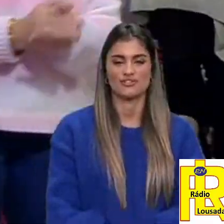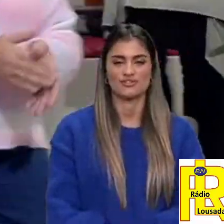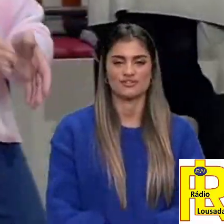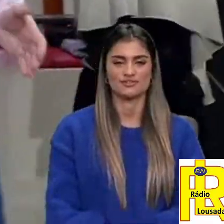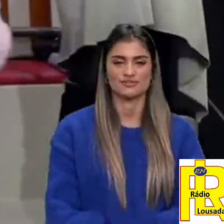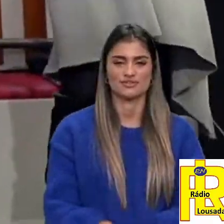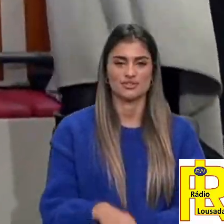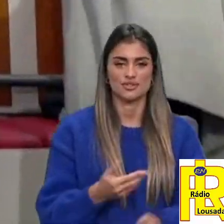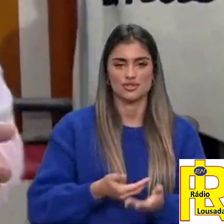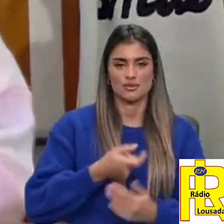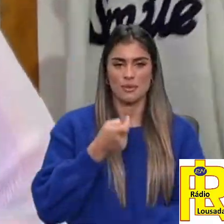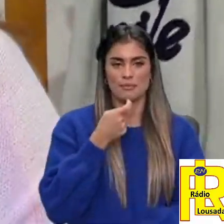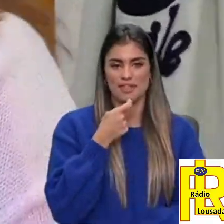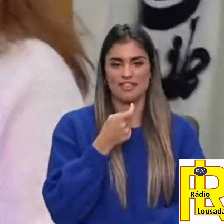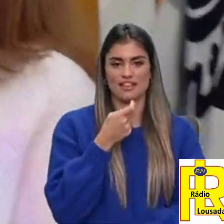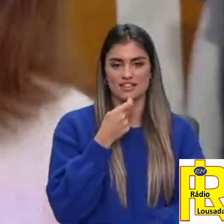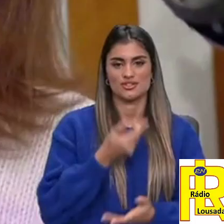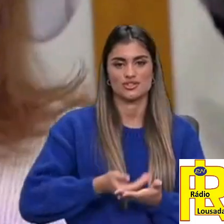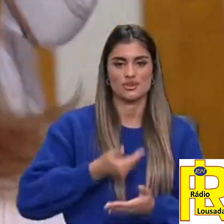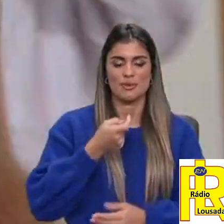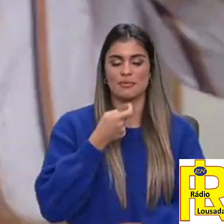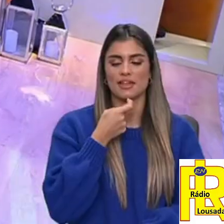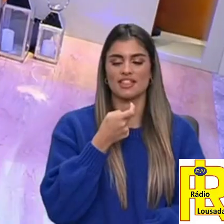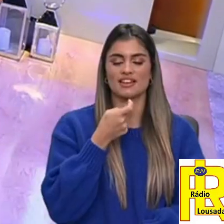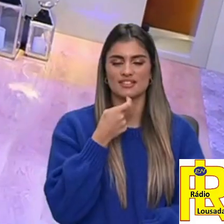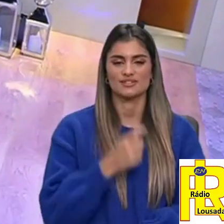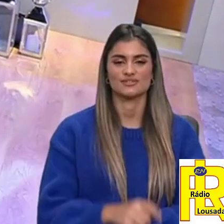oh, sopa de pedra.